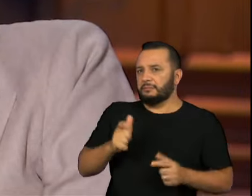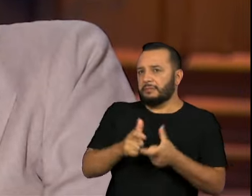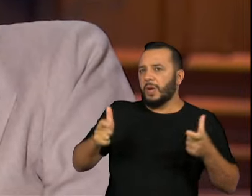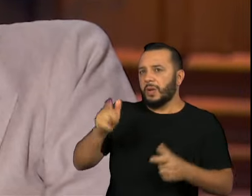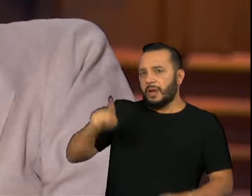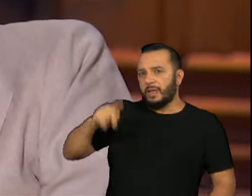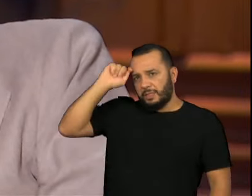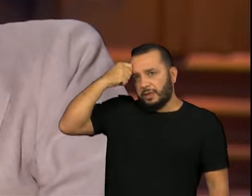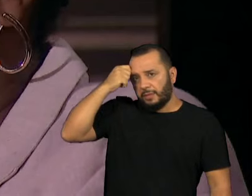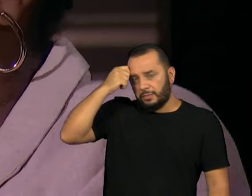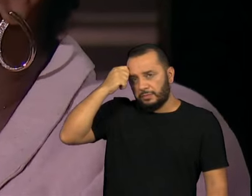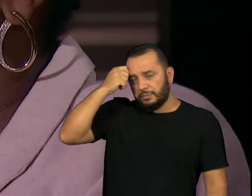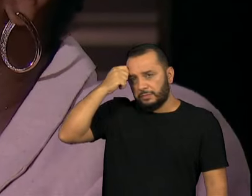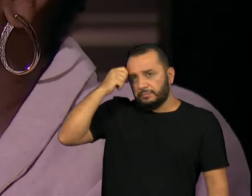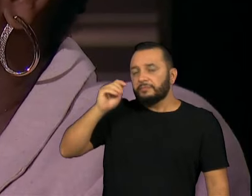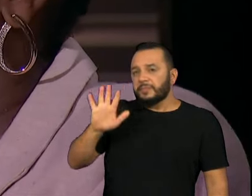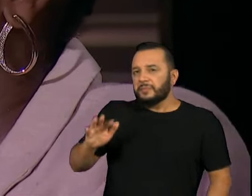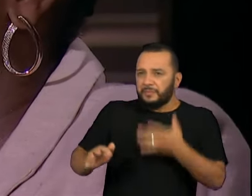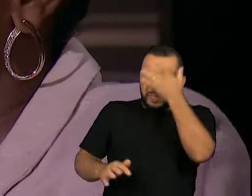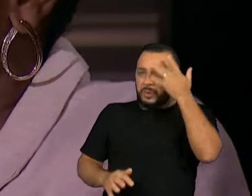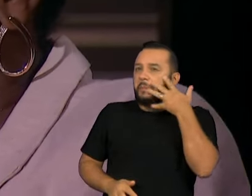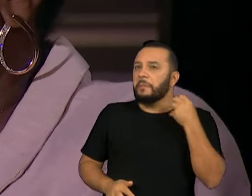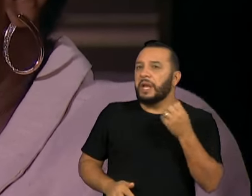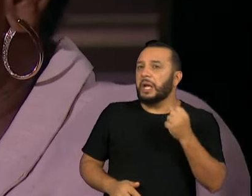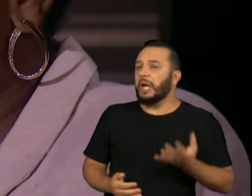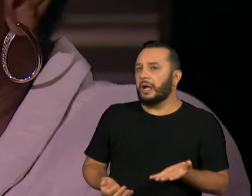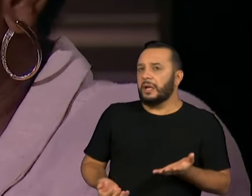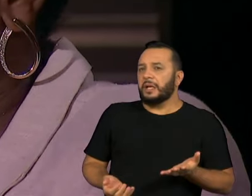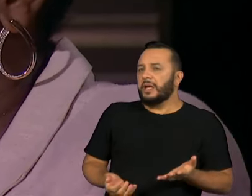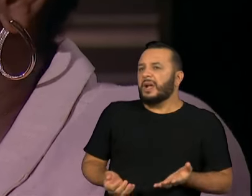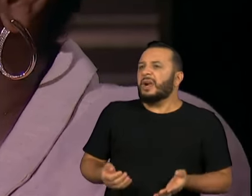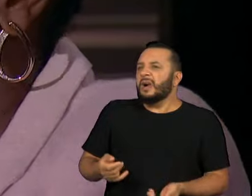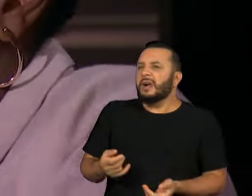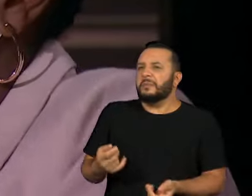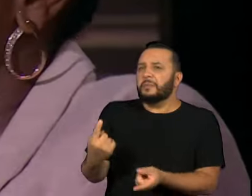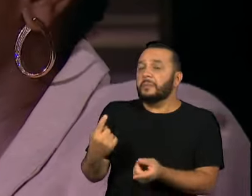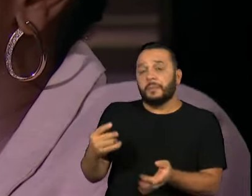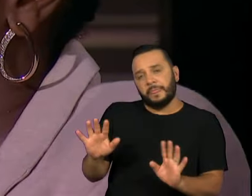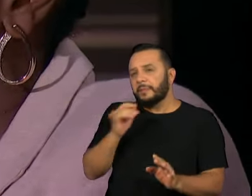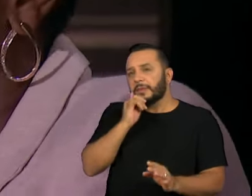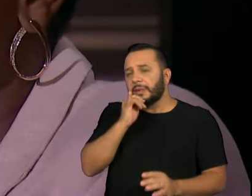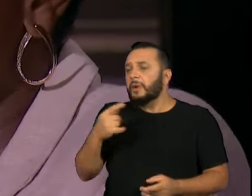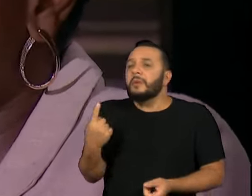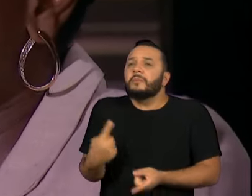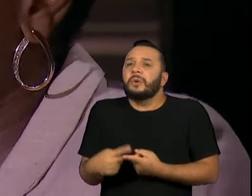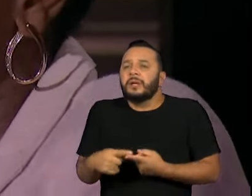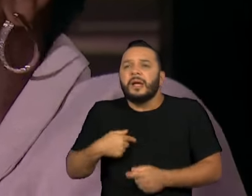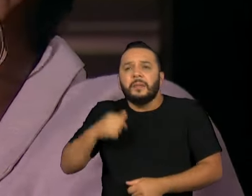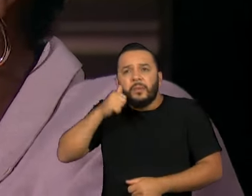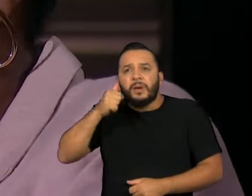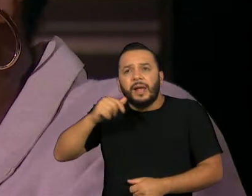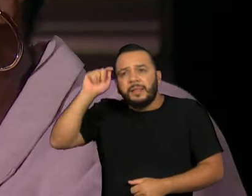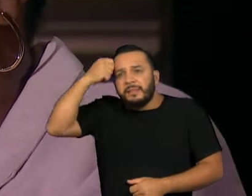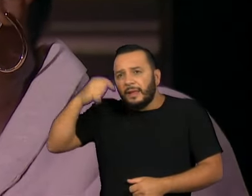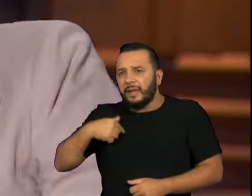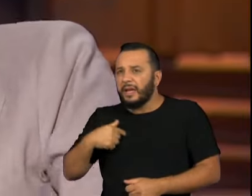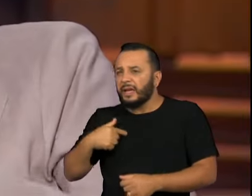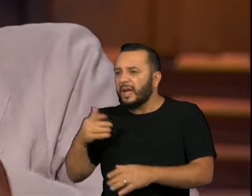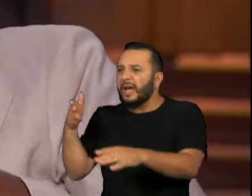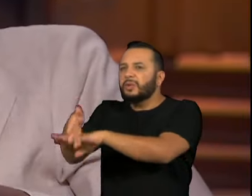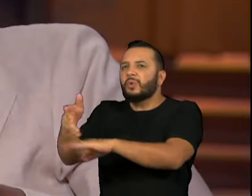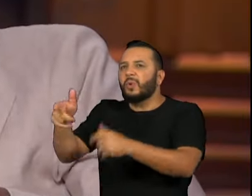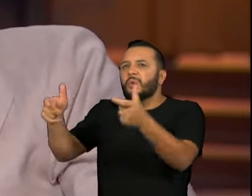começa a pessoas brancas começa a se questionar né porque não tem pessoas negras nesse espaço que as mulheres negras estão aqui só tá me servindo ele que eu nunca tive um